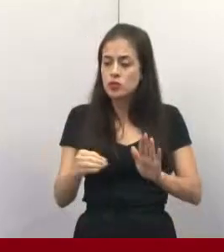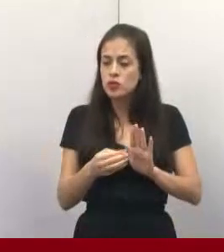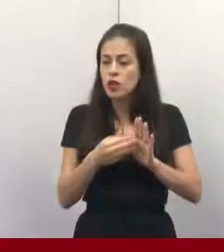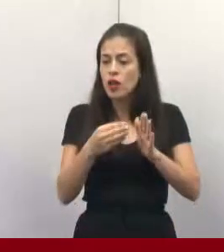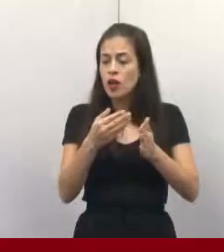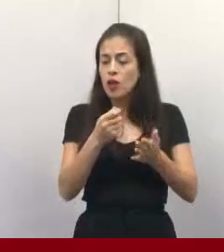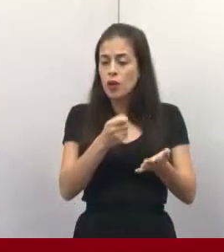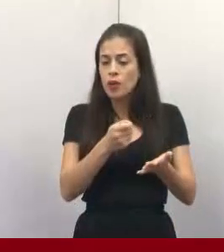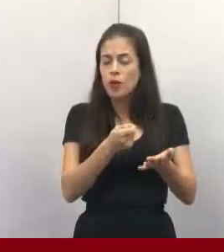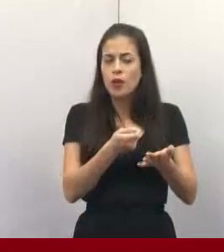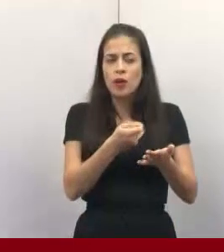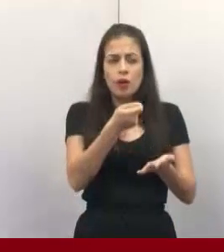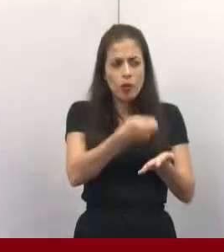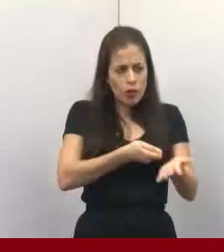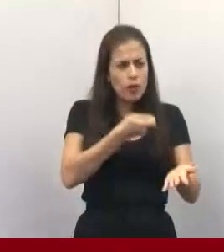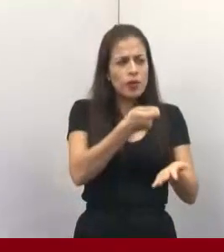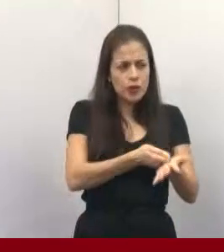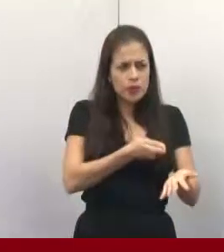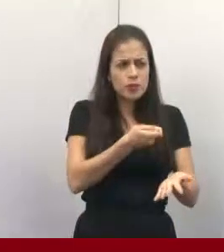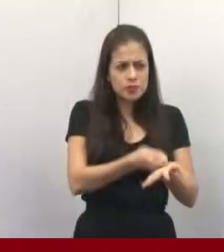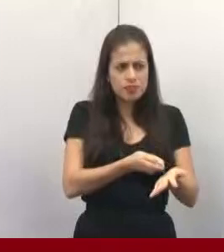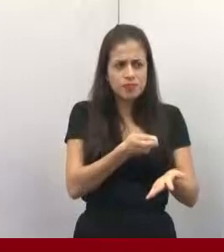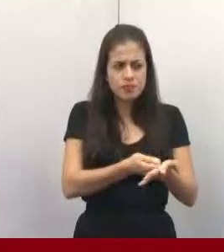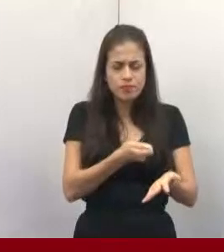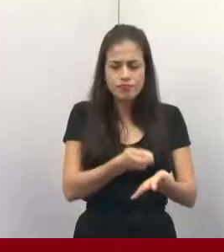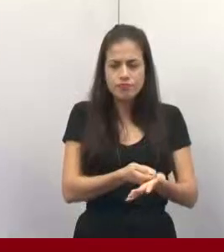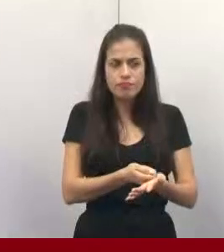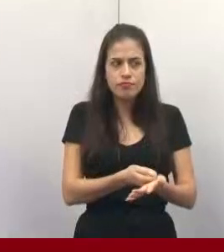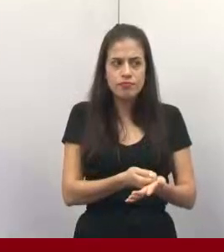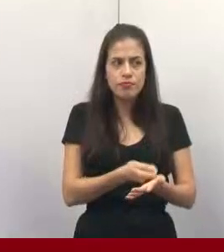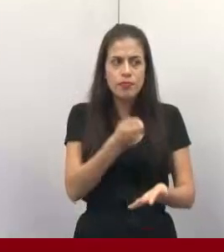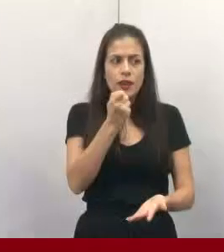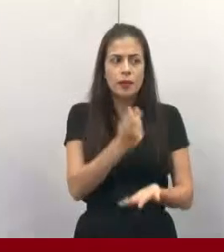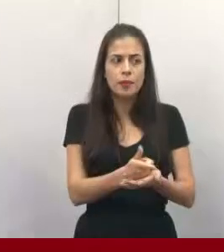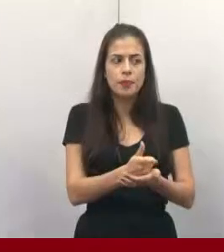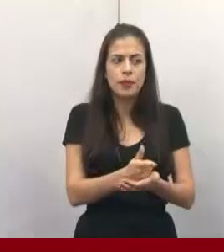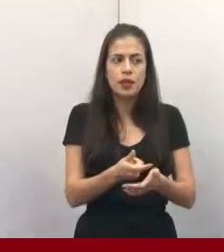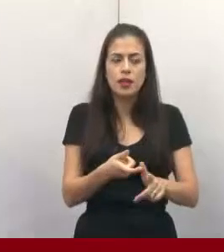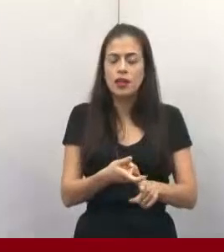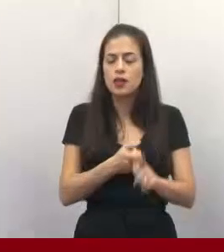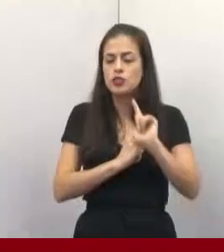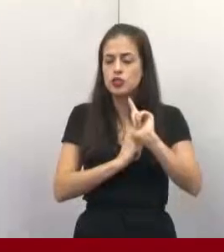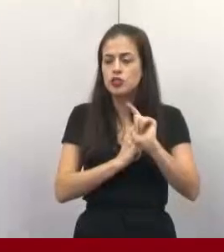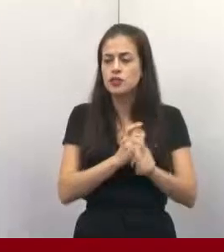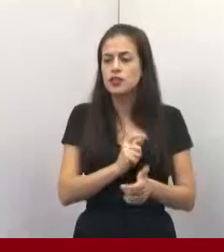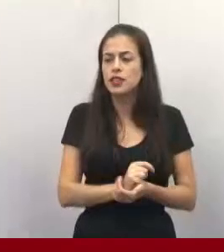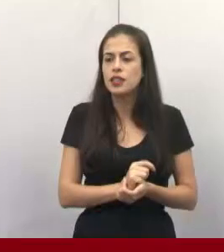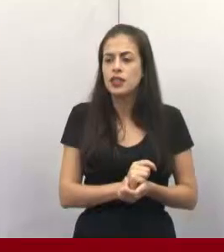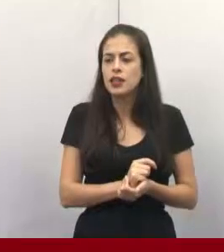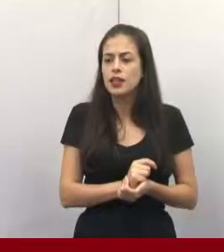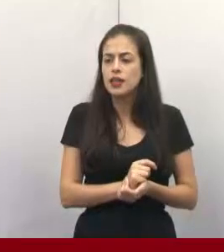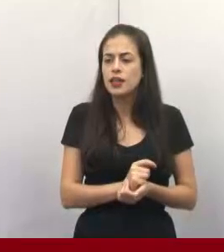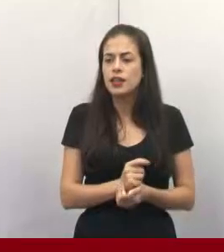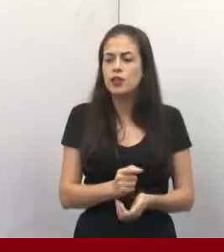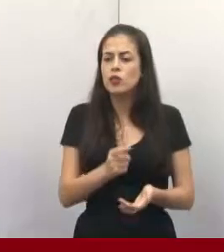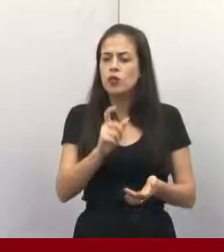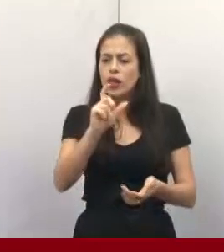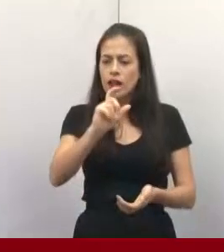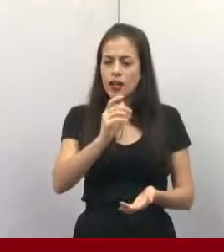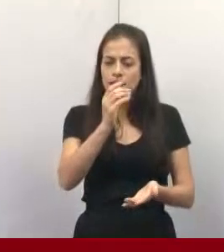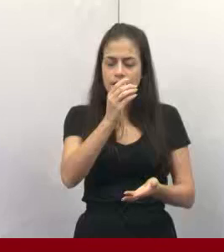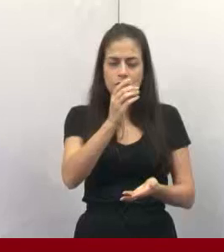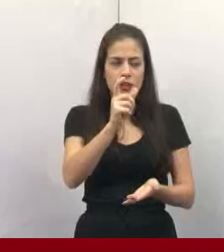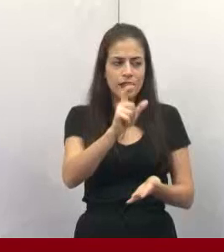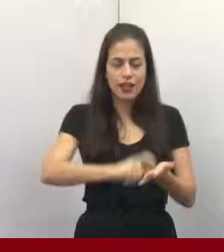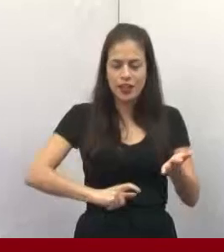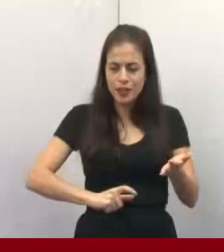natureza tributária e não tributária por meio de operações com cartão de crédito, débito e sistema de pagamentos instantâneos